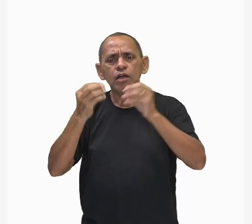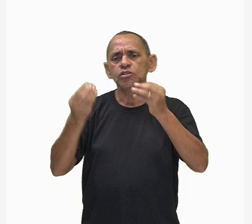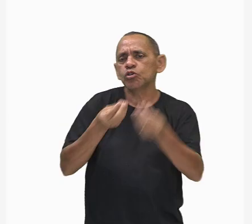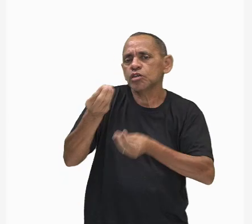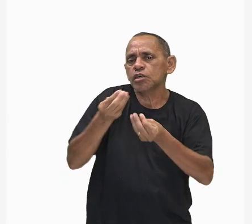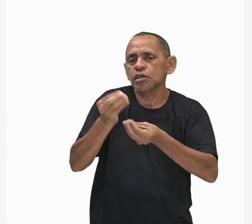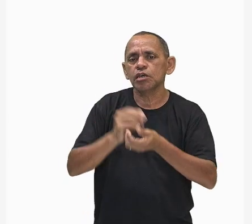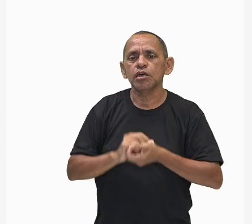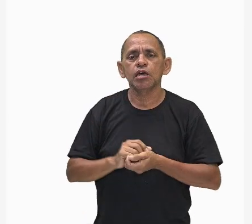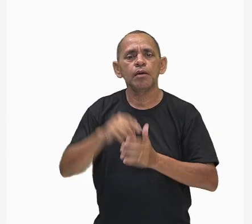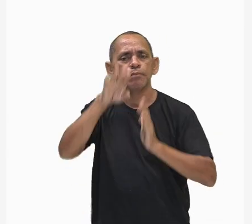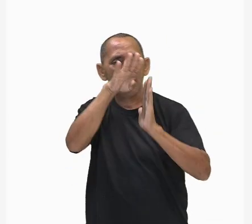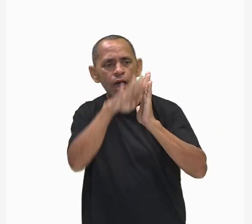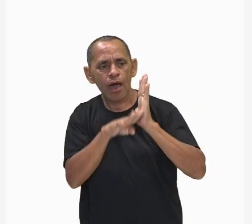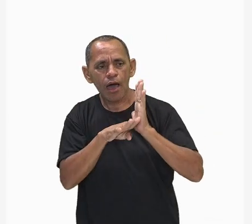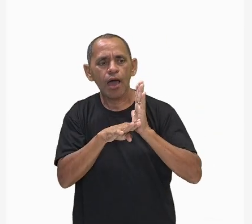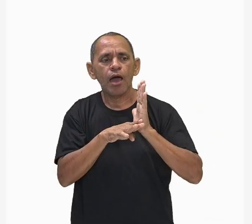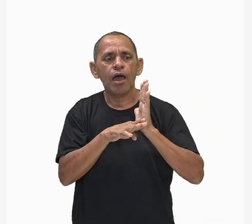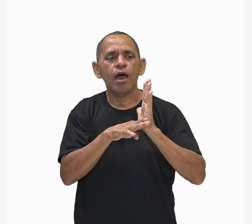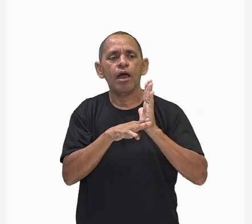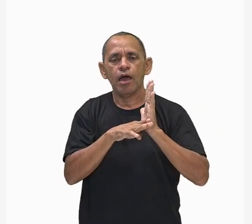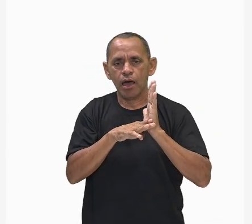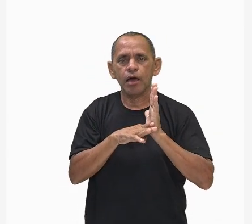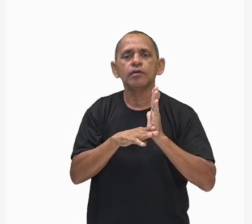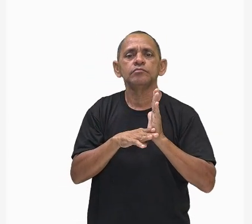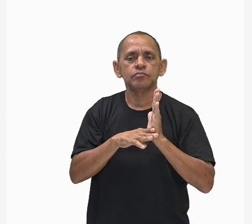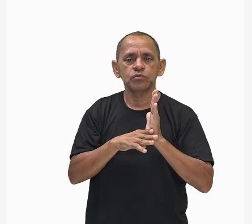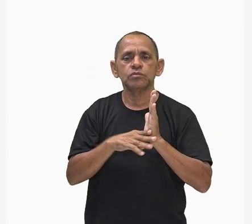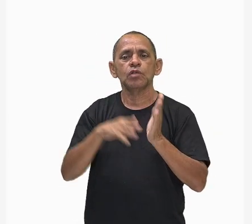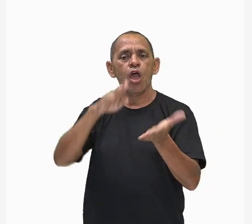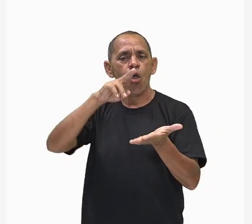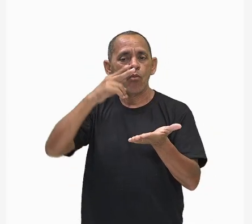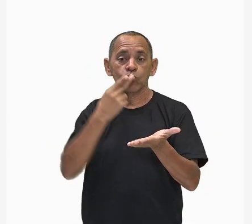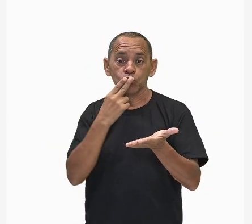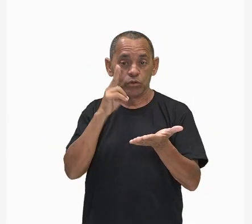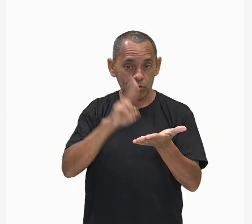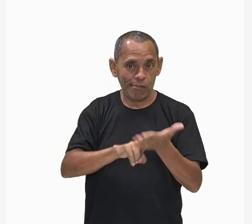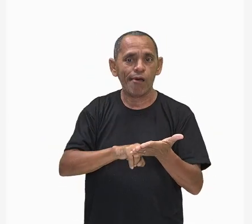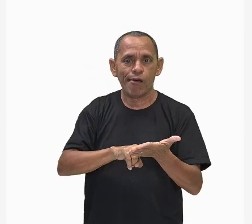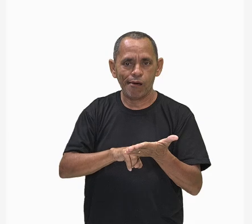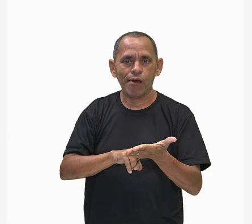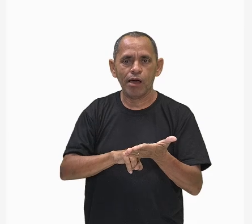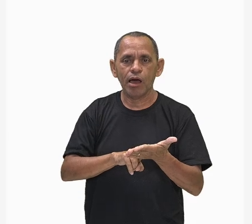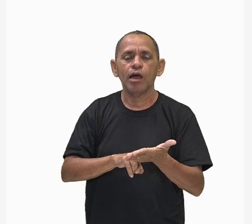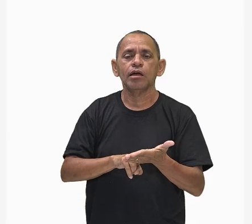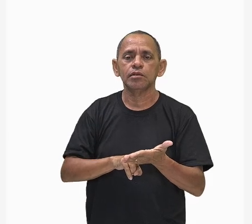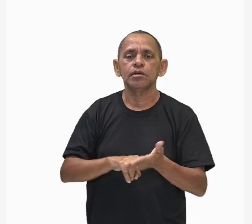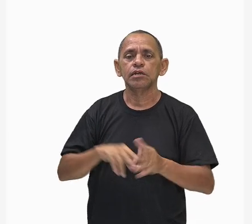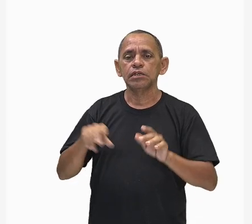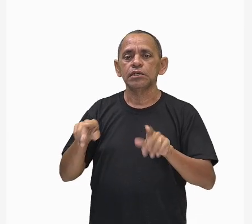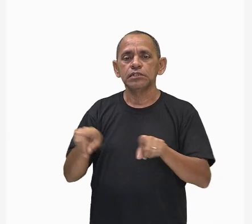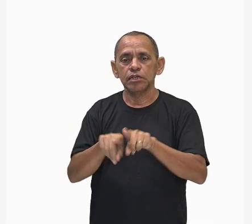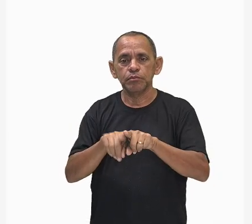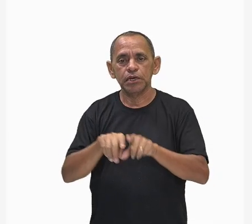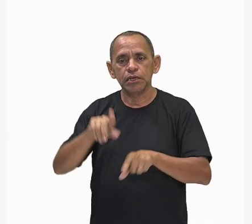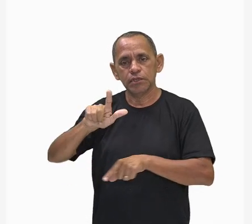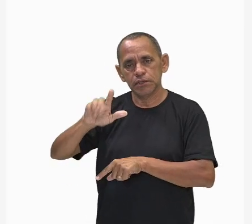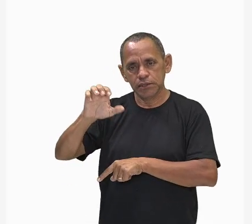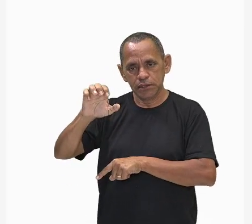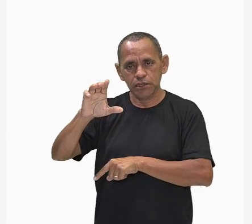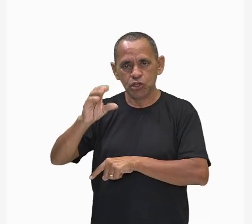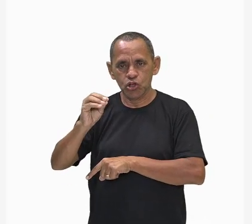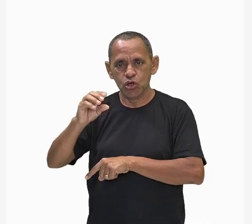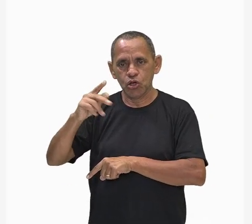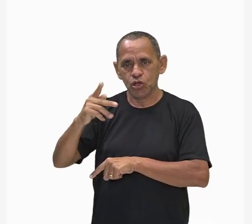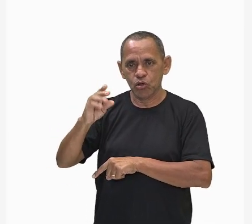de Portugal por meio de uma carta escrita por José Bonifácio à imperatriz Leopoldina. Sem alternativas a